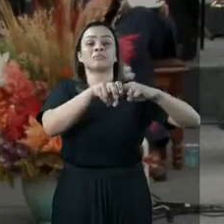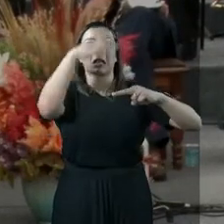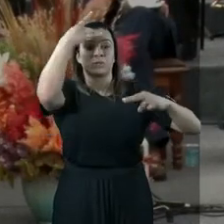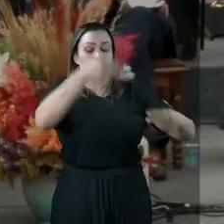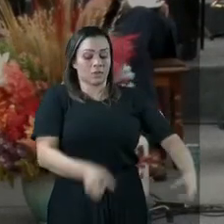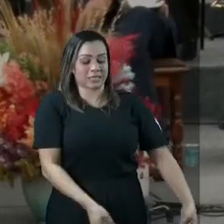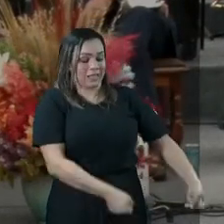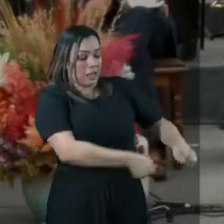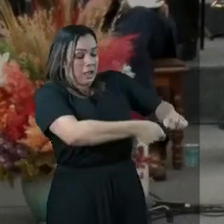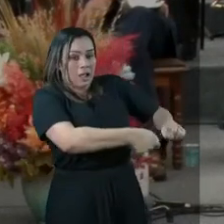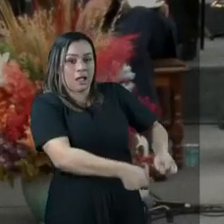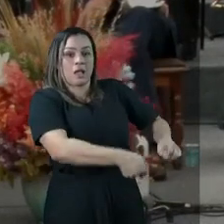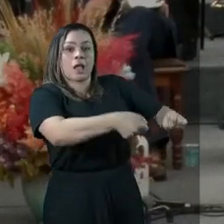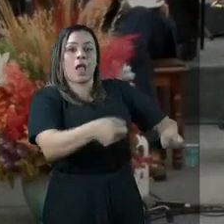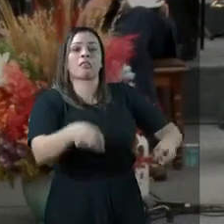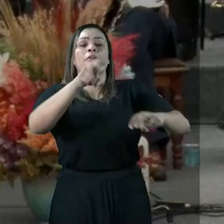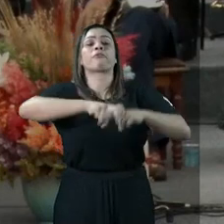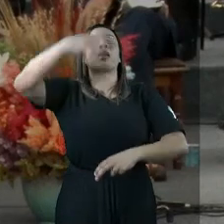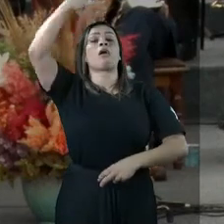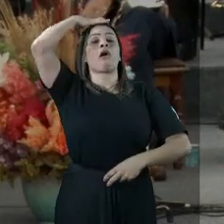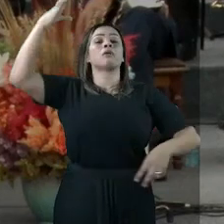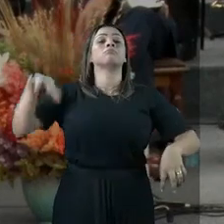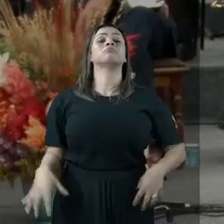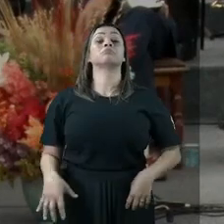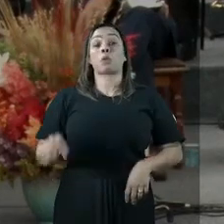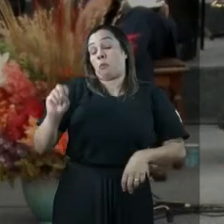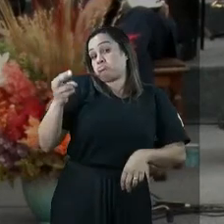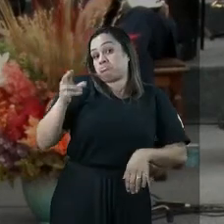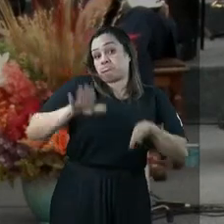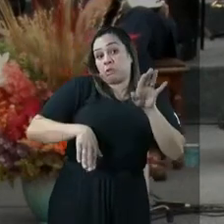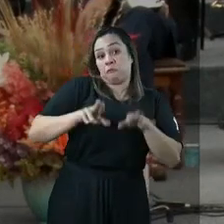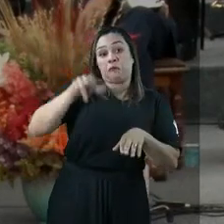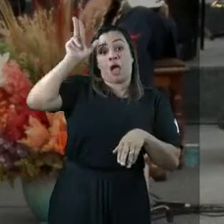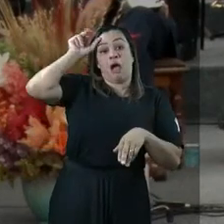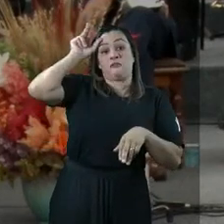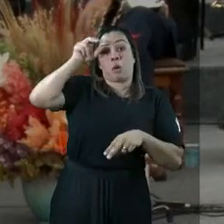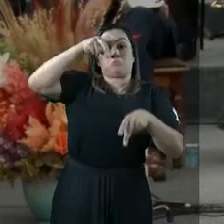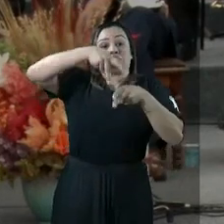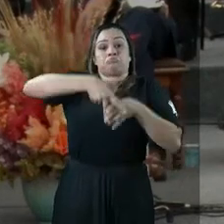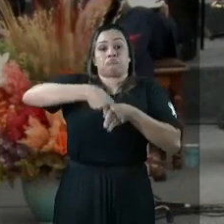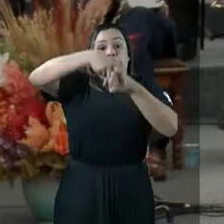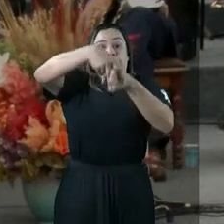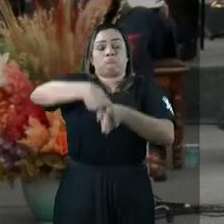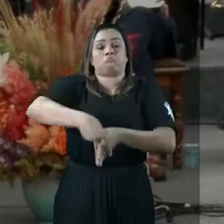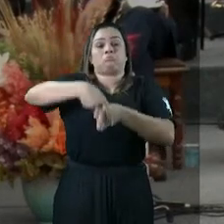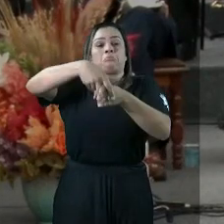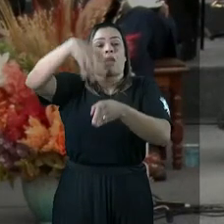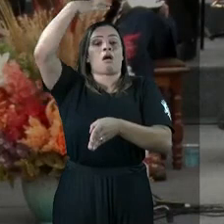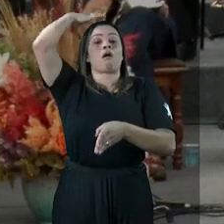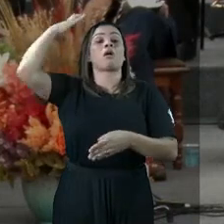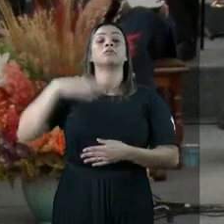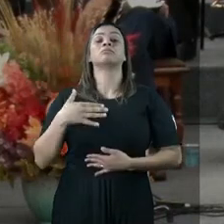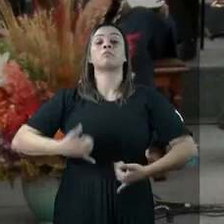vestes reais e montado sobre o cavalo real. E eu imagino, pense comigo, o burburinho em cima